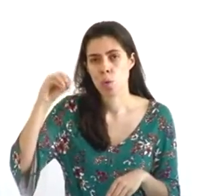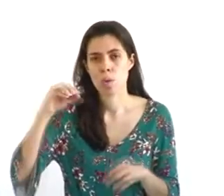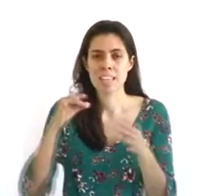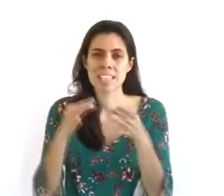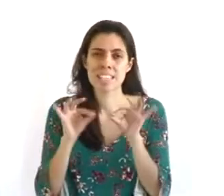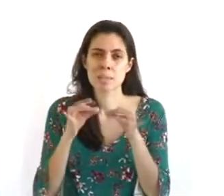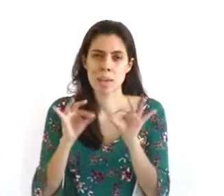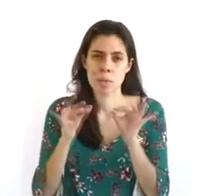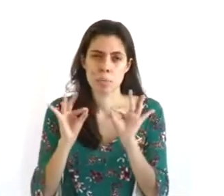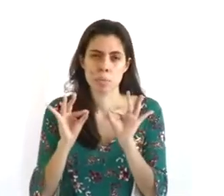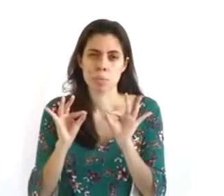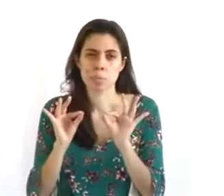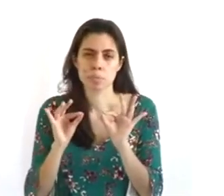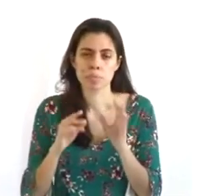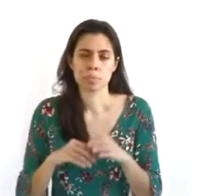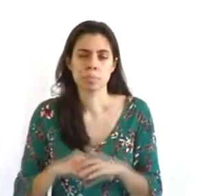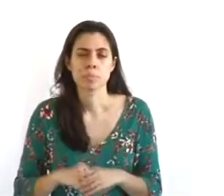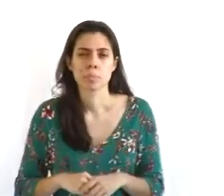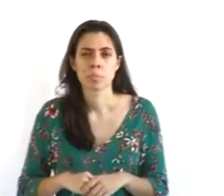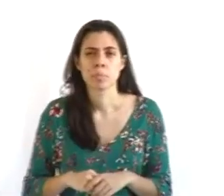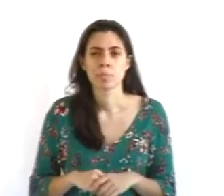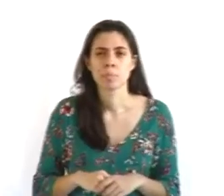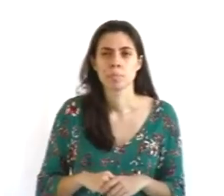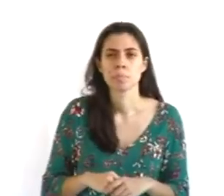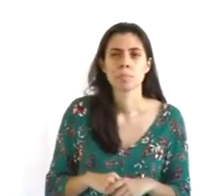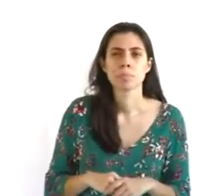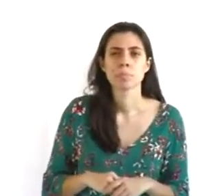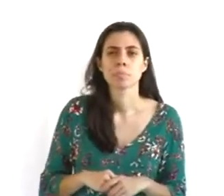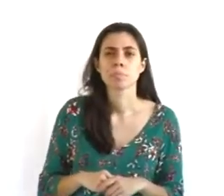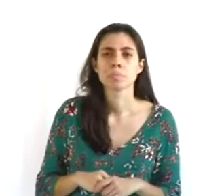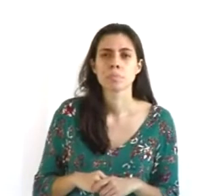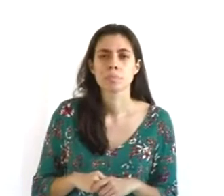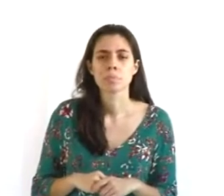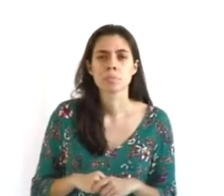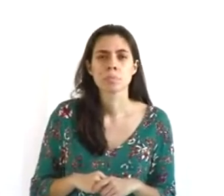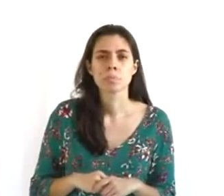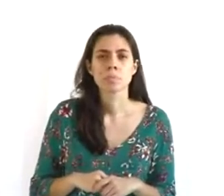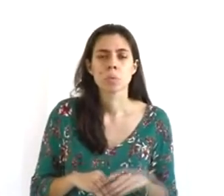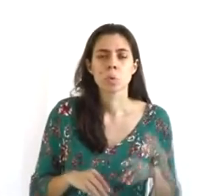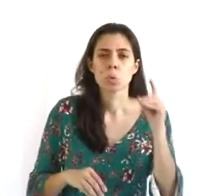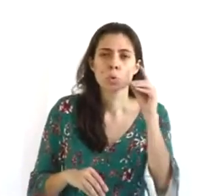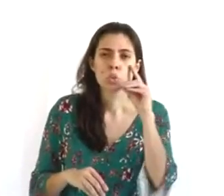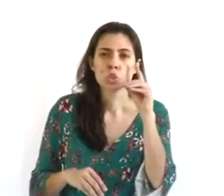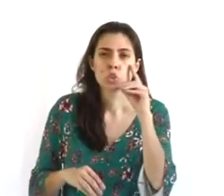mas hoje é um dia especial para nós. E tem gente dizendo, para mim é um dia comum, pastor.